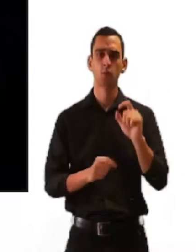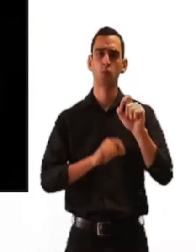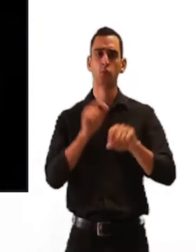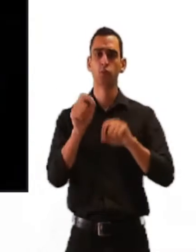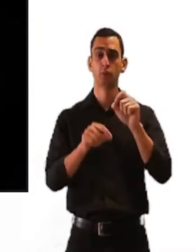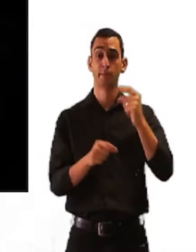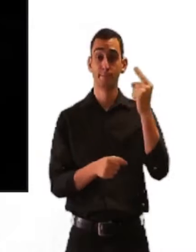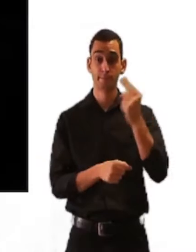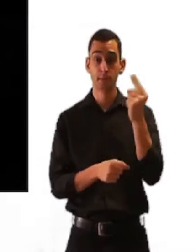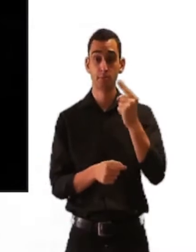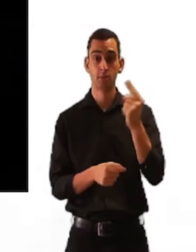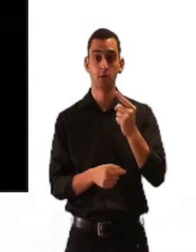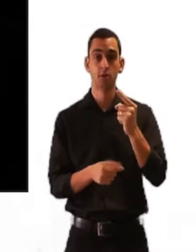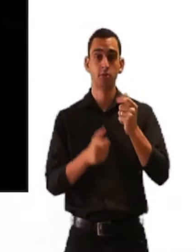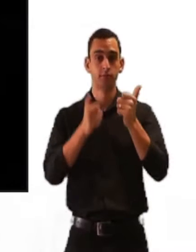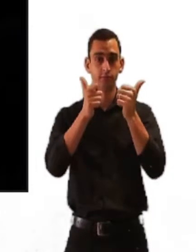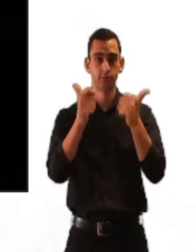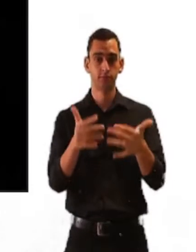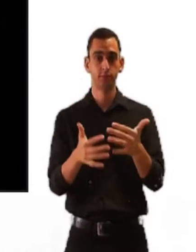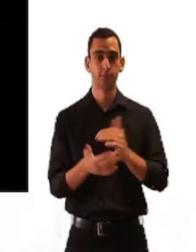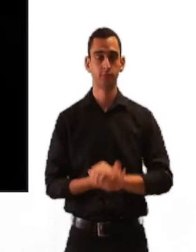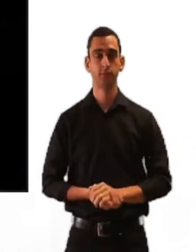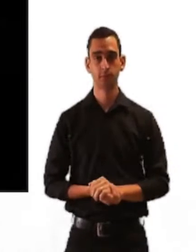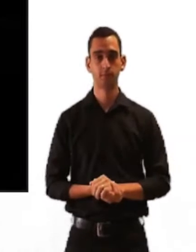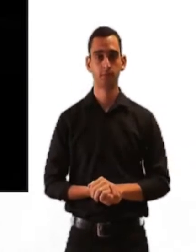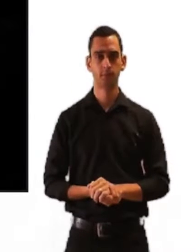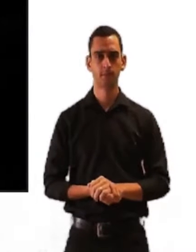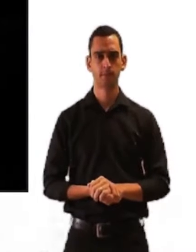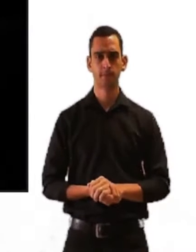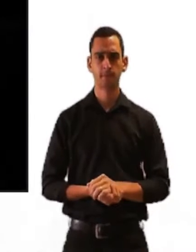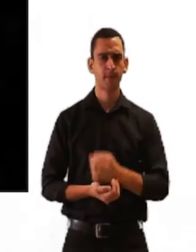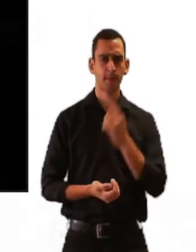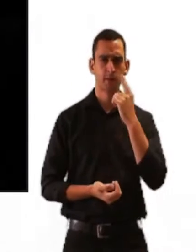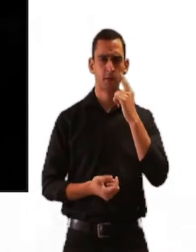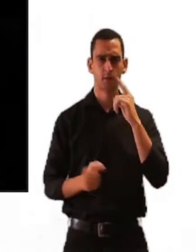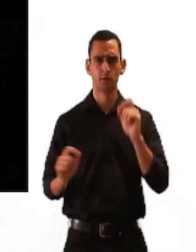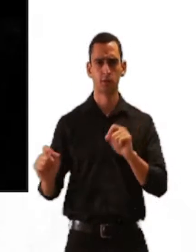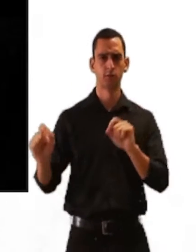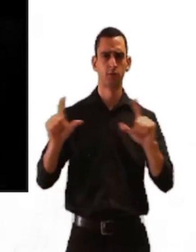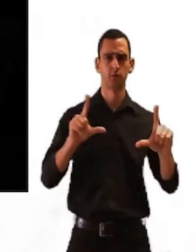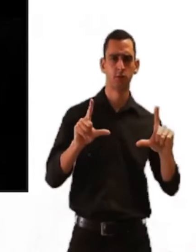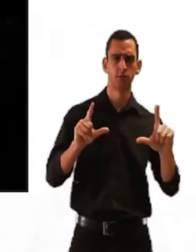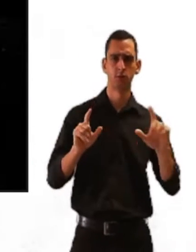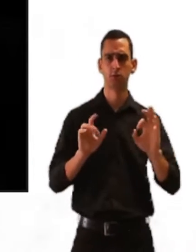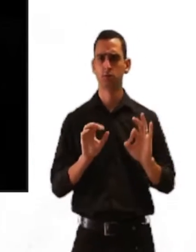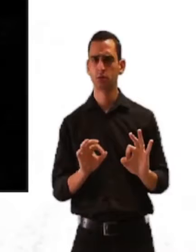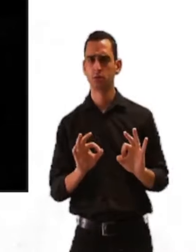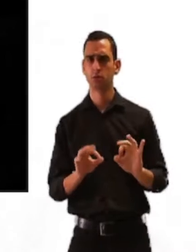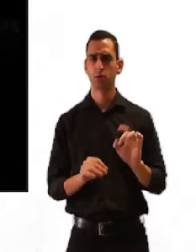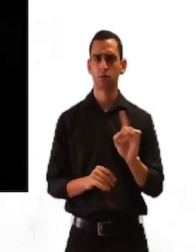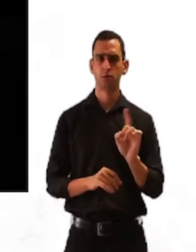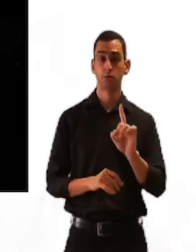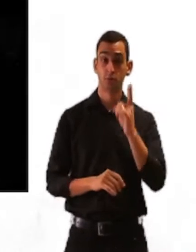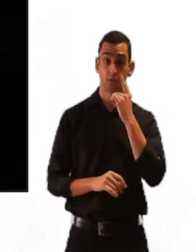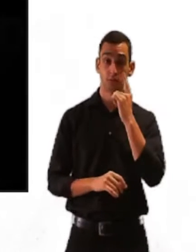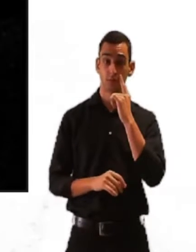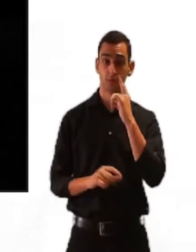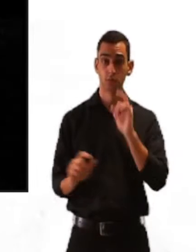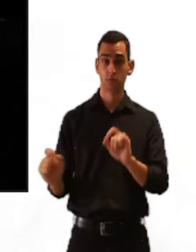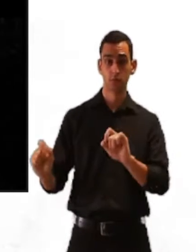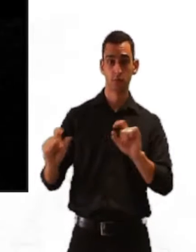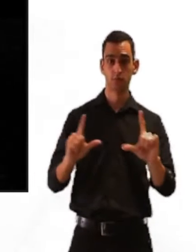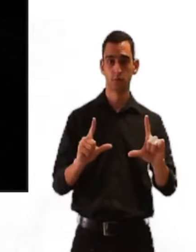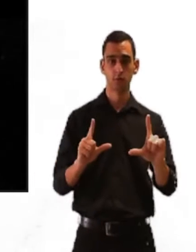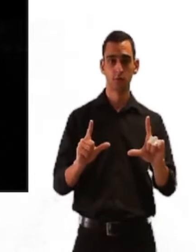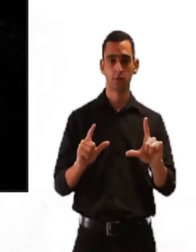aqui é. Deixa eu só ver se o compartilhamento aqui, deixa eu colocar no